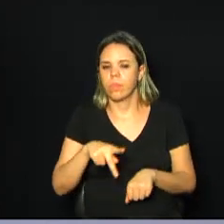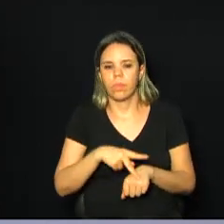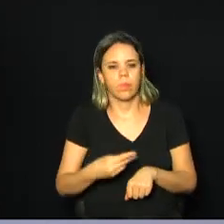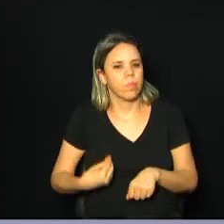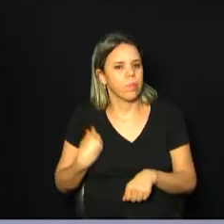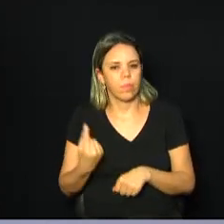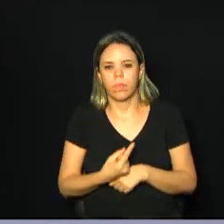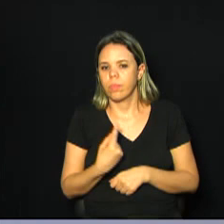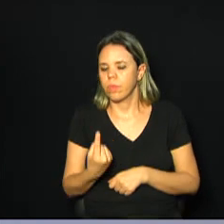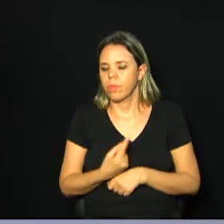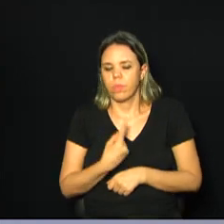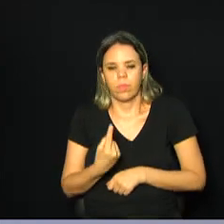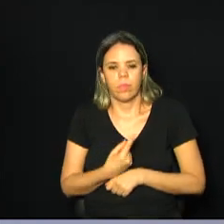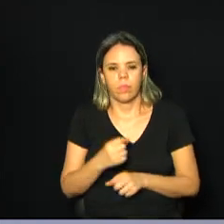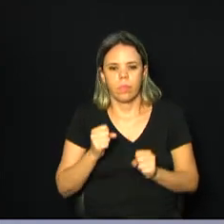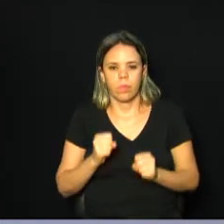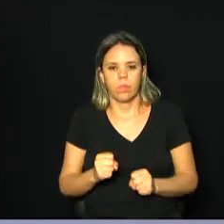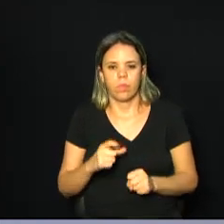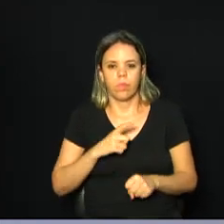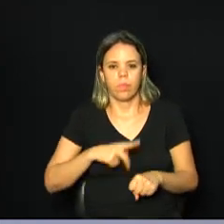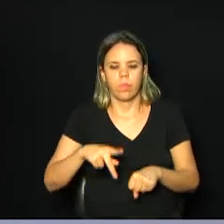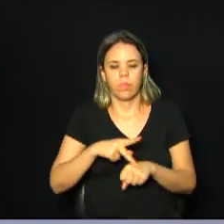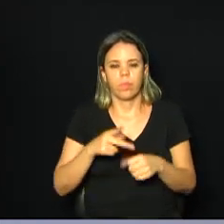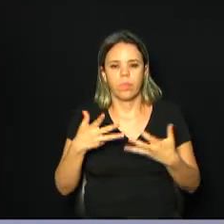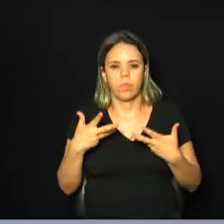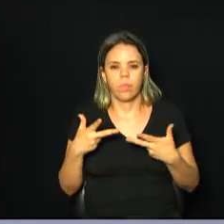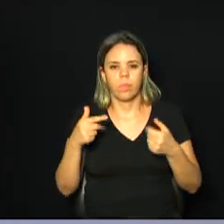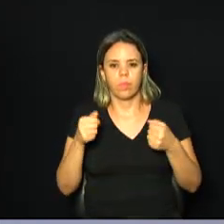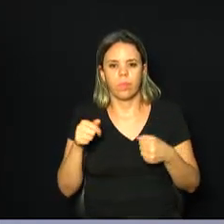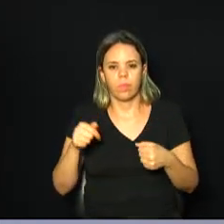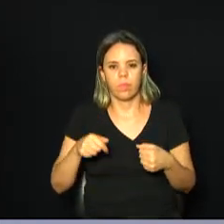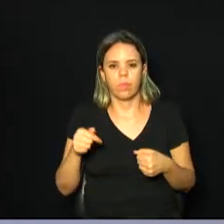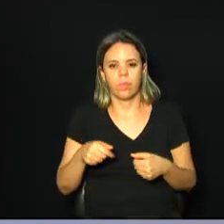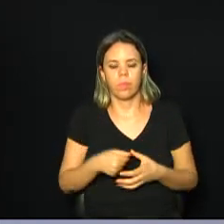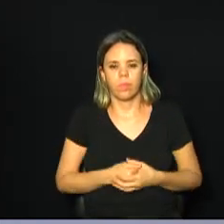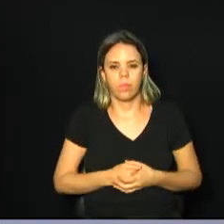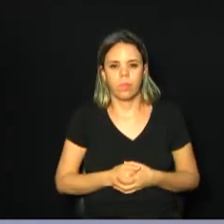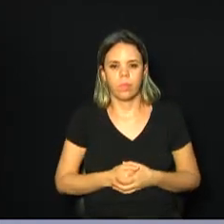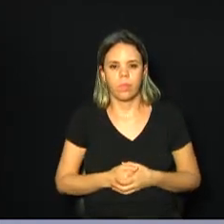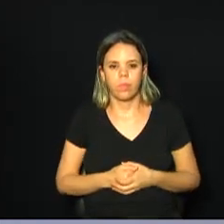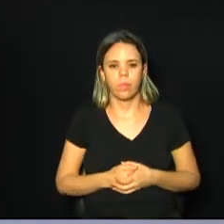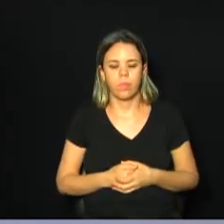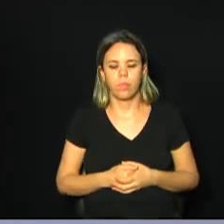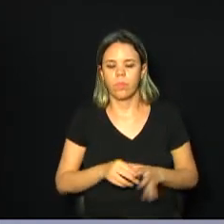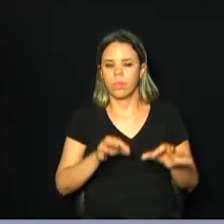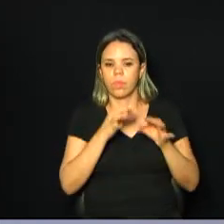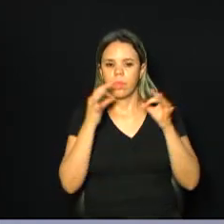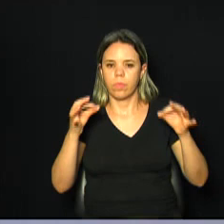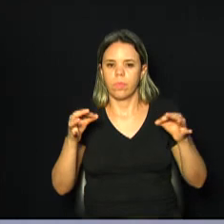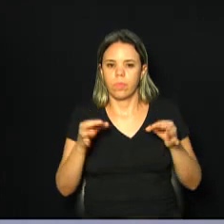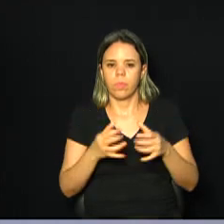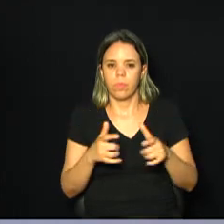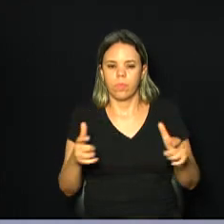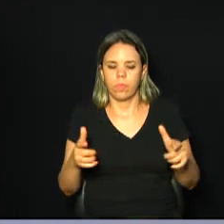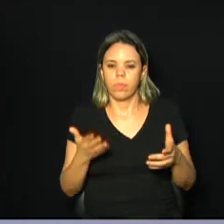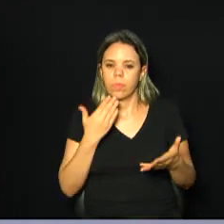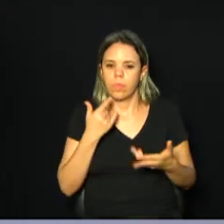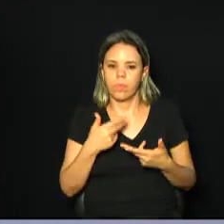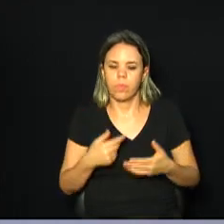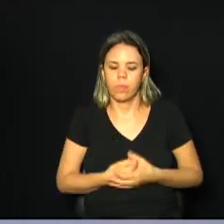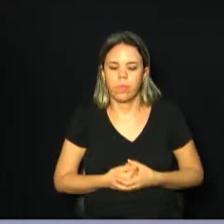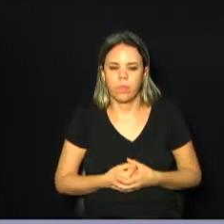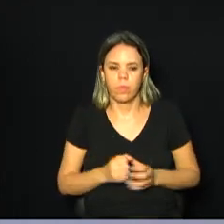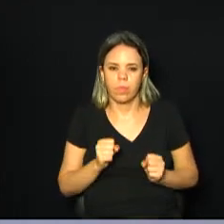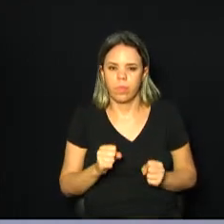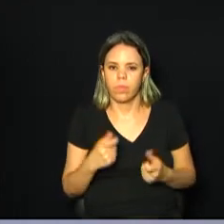sozinho. Eu posso ter um país maravilhoso que é o nosso, que é um país, um celeiro da alimentação, mas eu